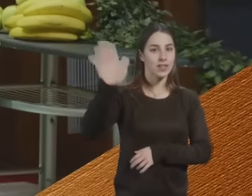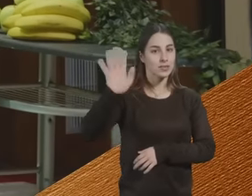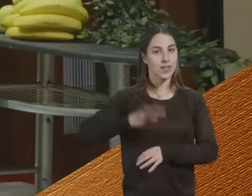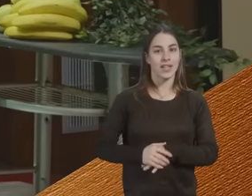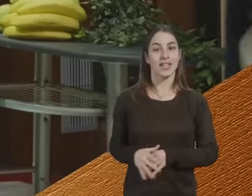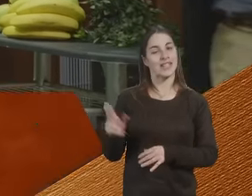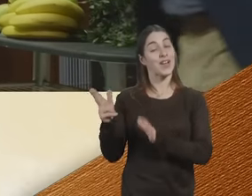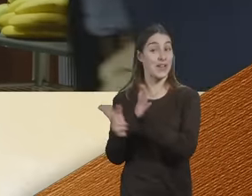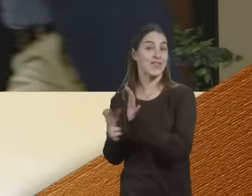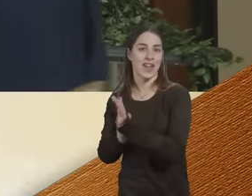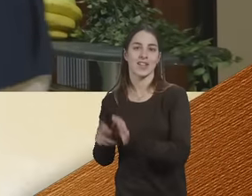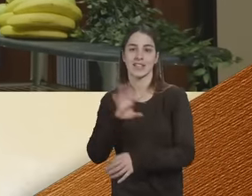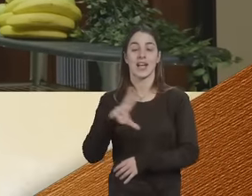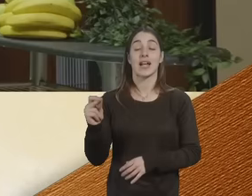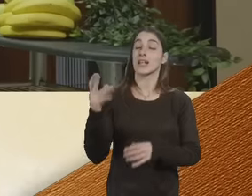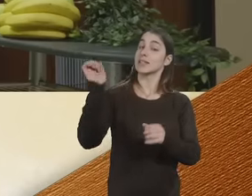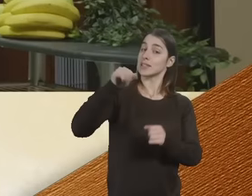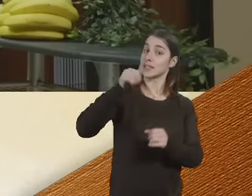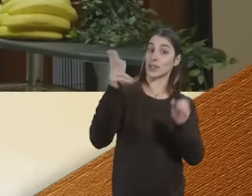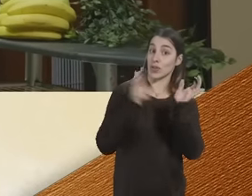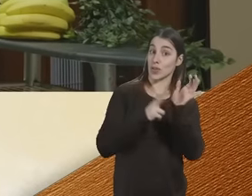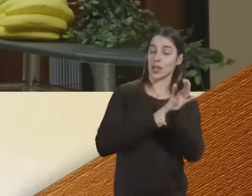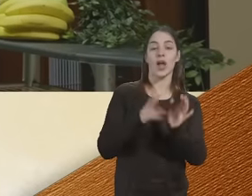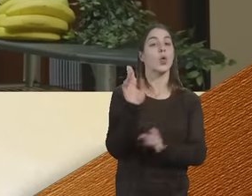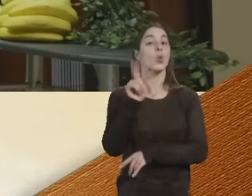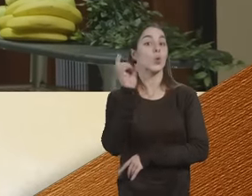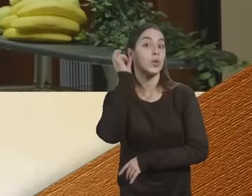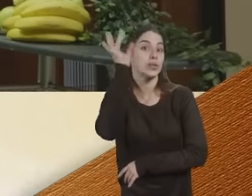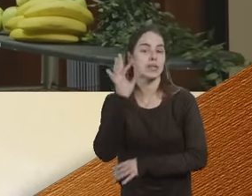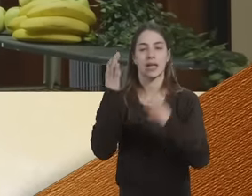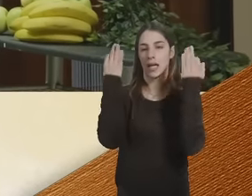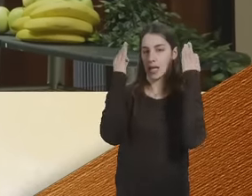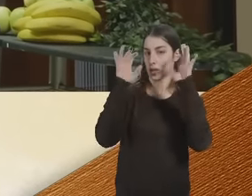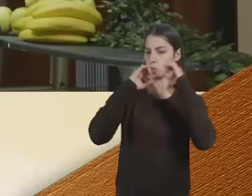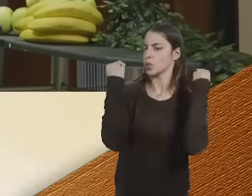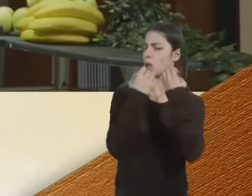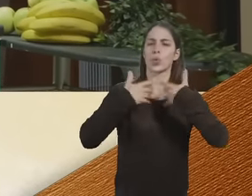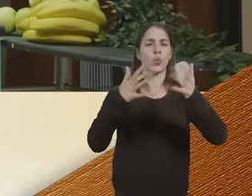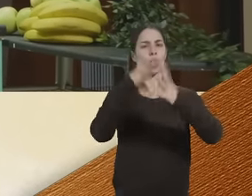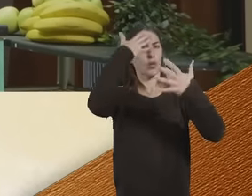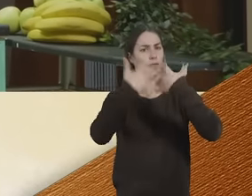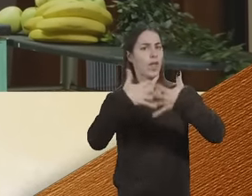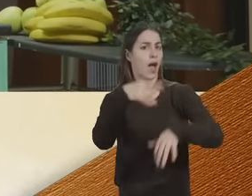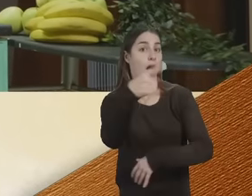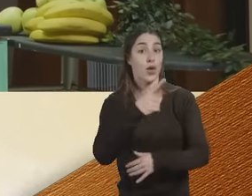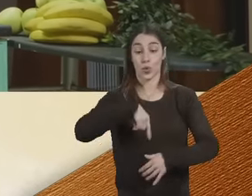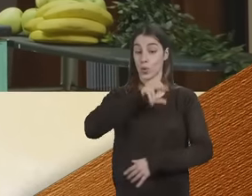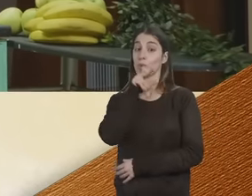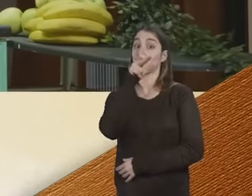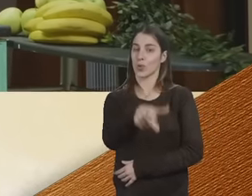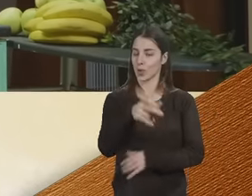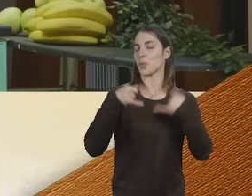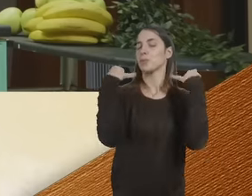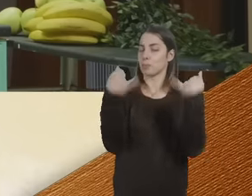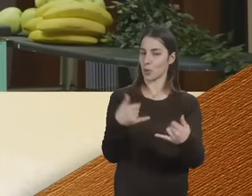desculpem. É verdade, não se esqueçam de comentar nas nossas redes sociais todas as dúvidas que vocês possam ter. Nós vamos responder no